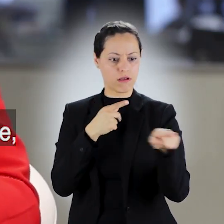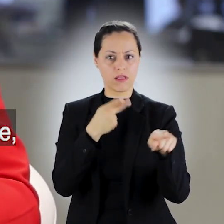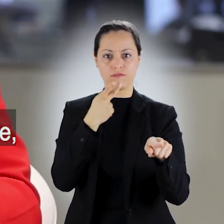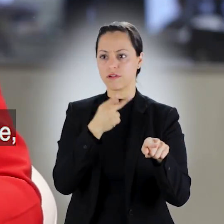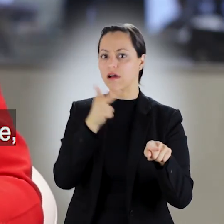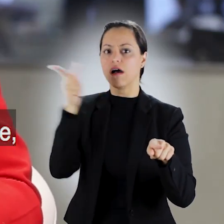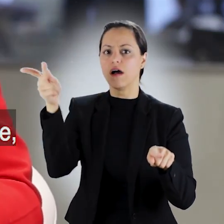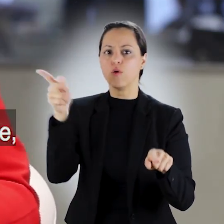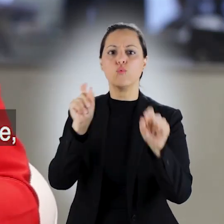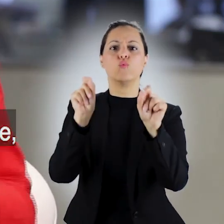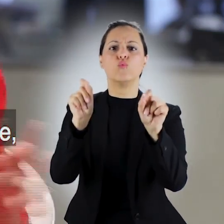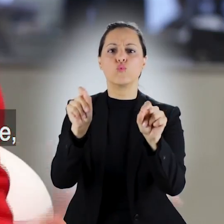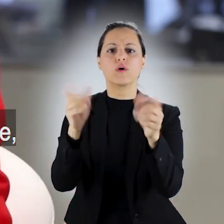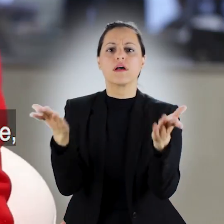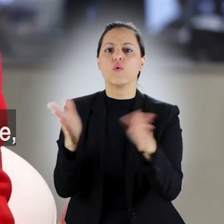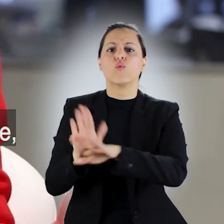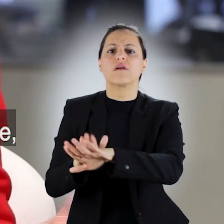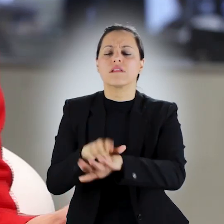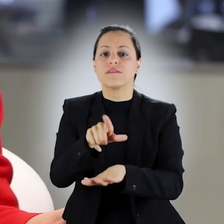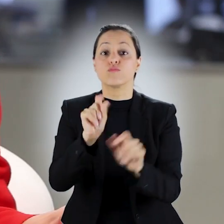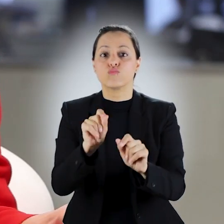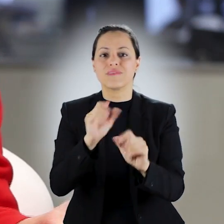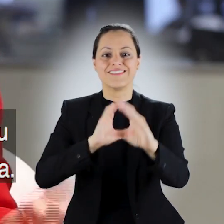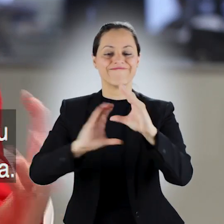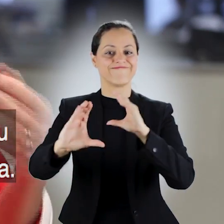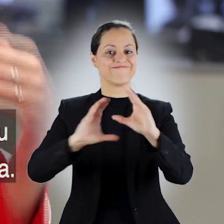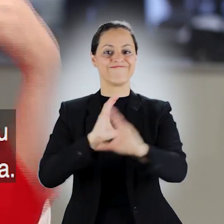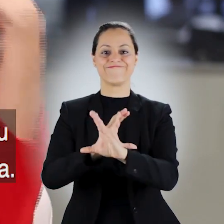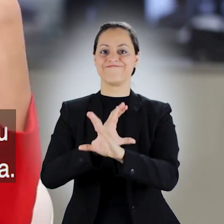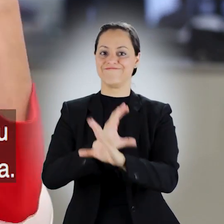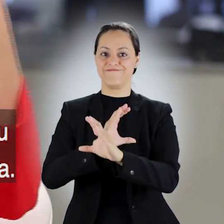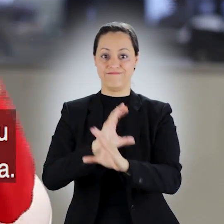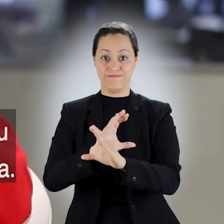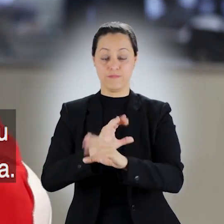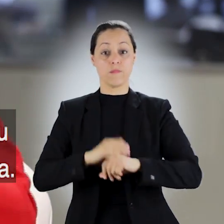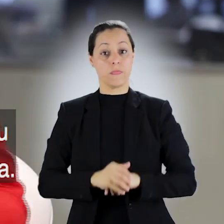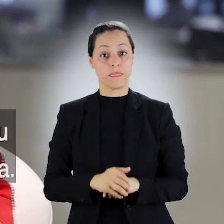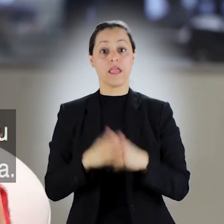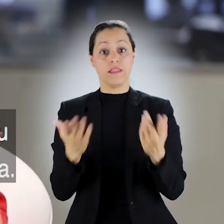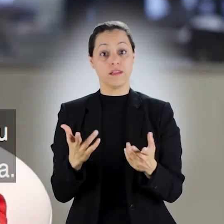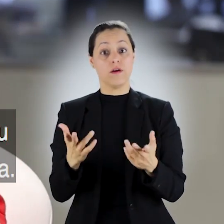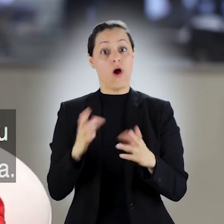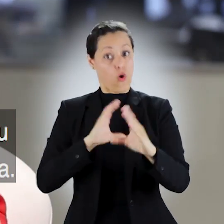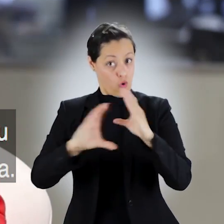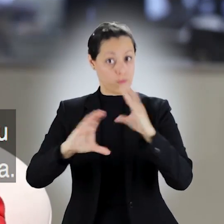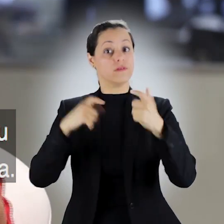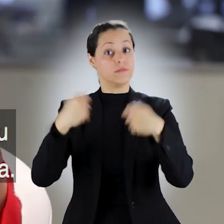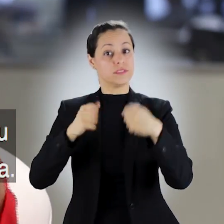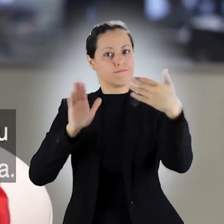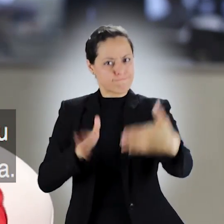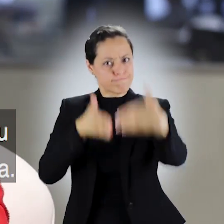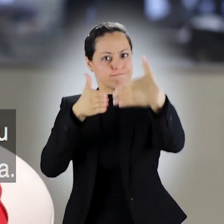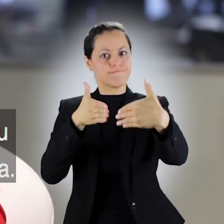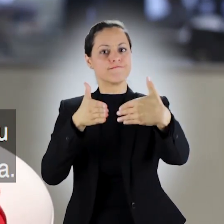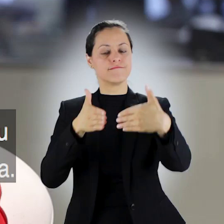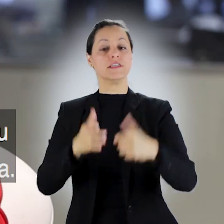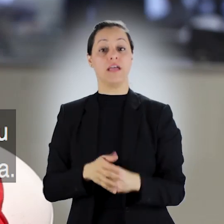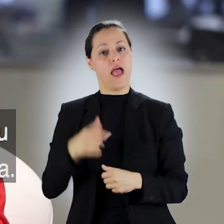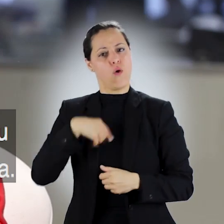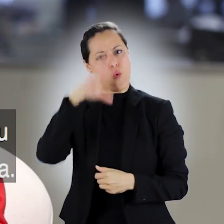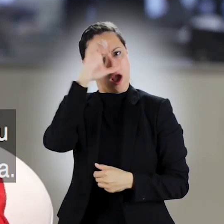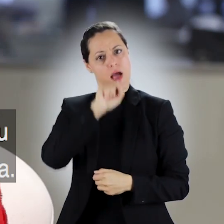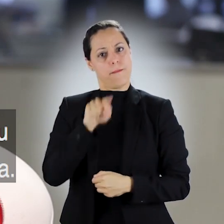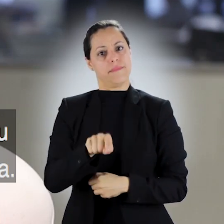falando telefone, você tá falando com outra pessoa, você tá falando com ele. Então, a comunicação precisa ser consistente. E eu aprendi isso,